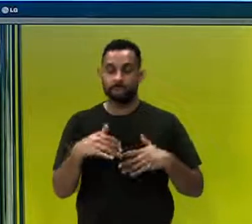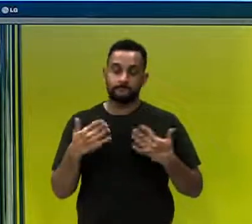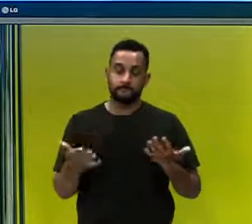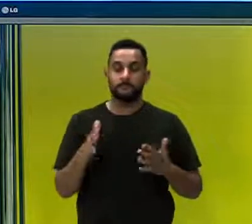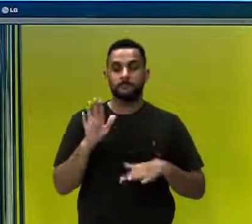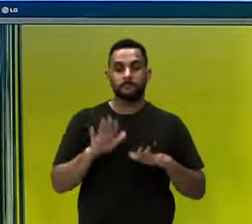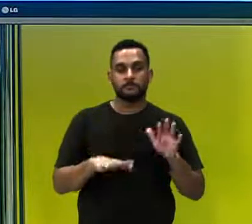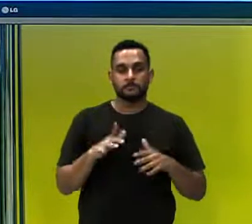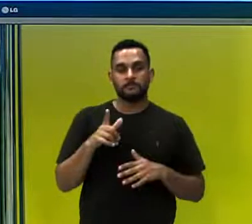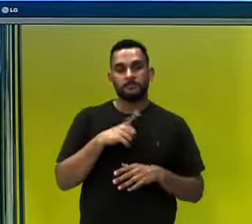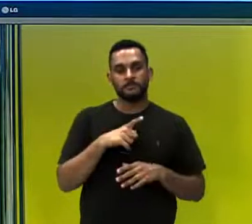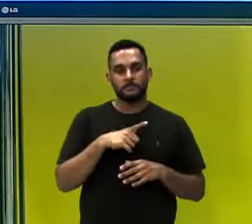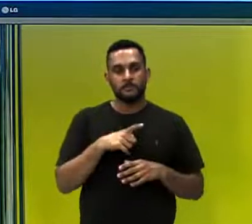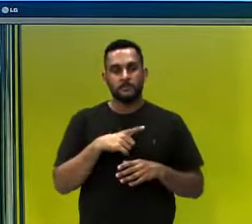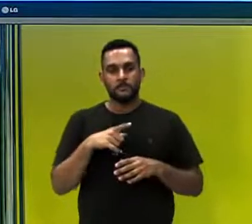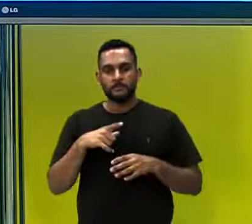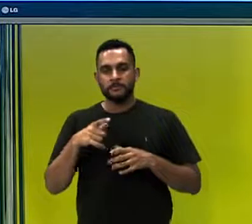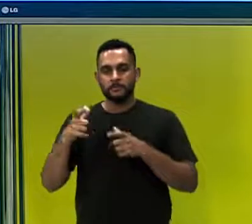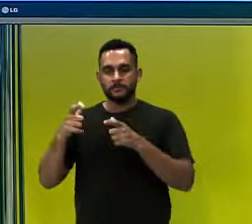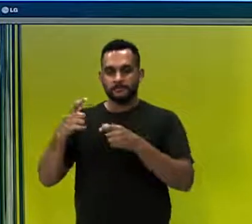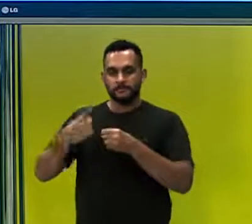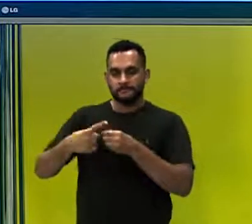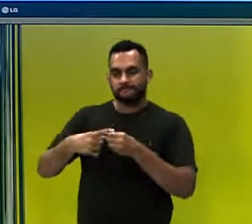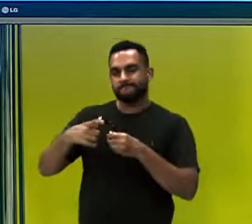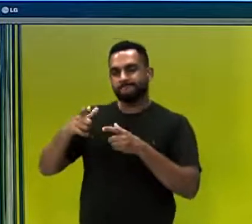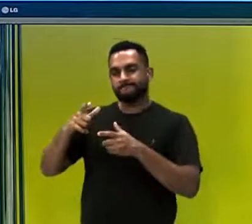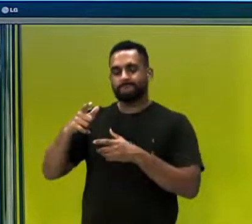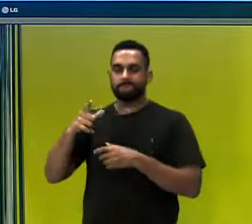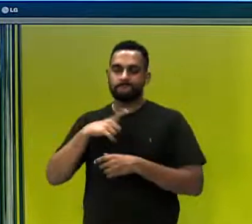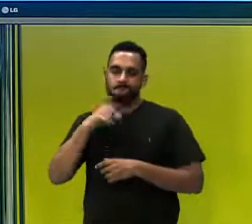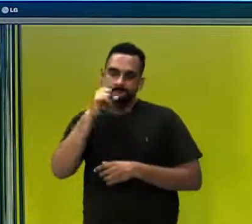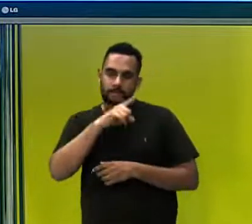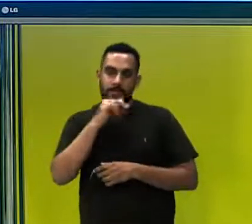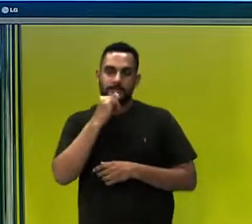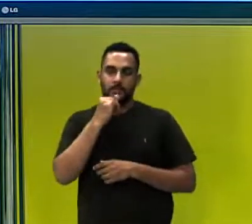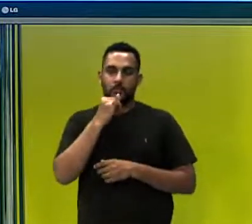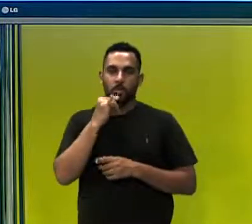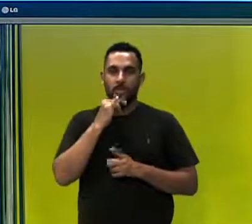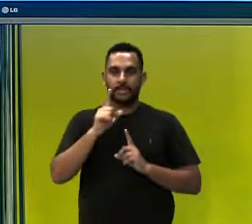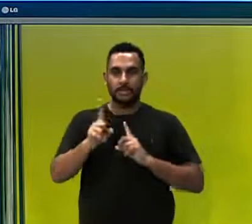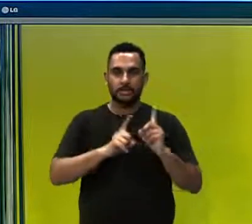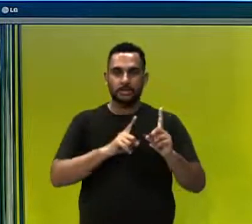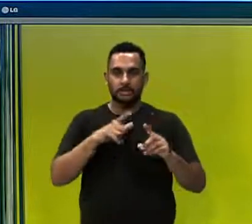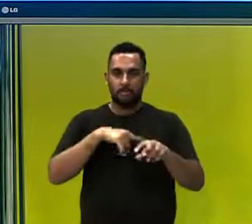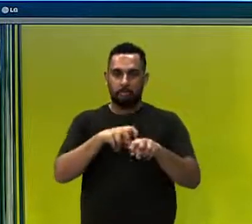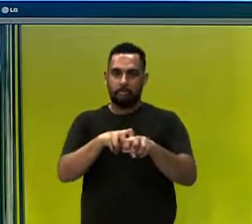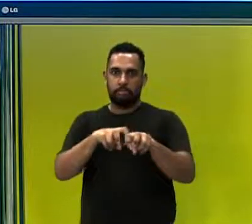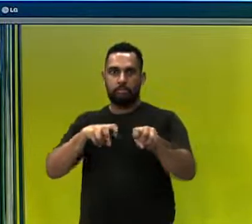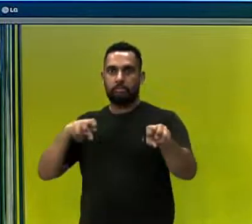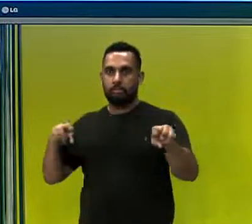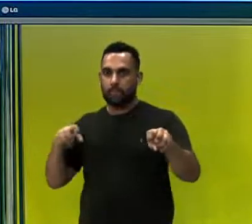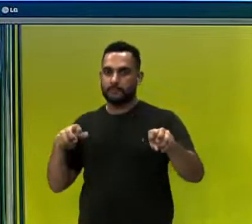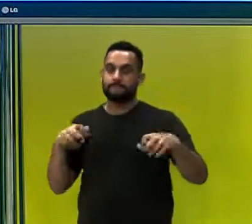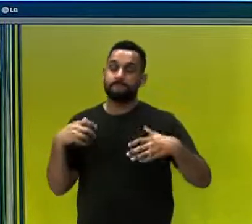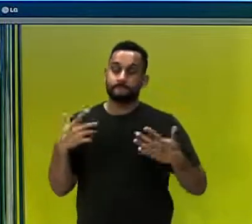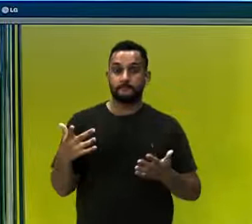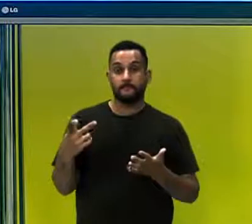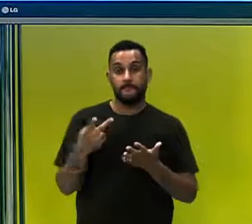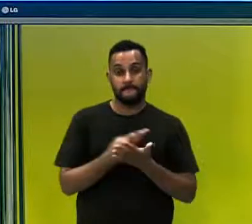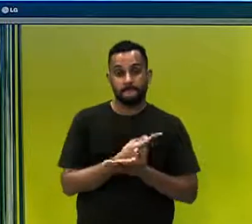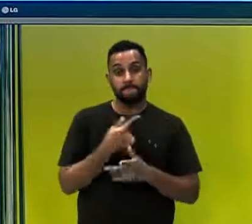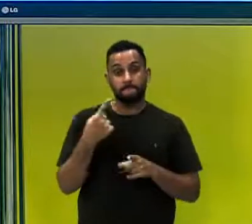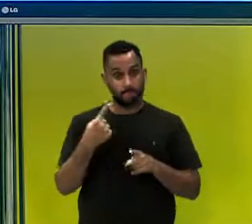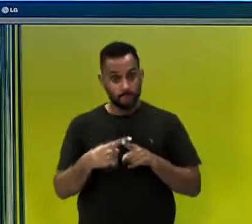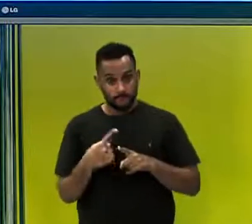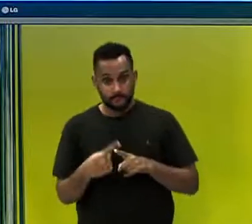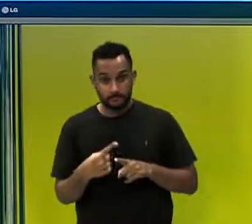vezes a gente vai ver vários locais gargalos mesmo para o nosso trânsito, né? Então, congestionamentos, a gente vai ver ele acontecendo